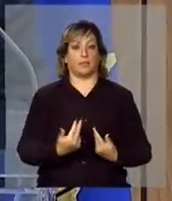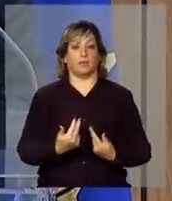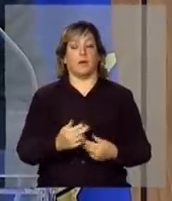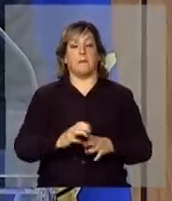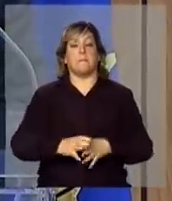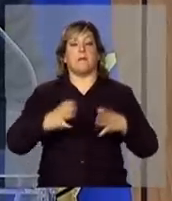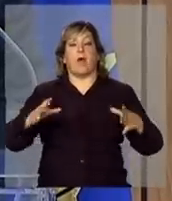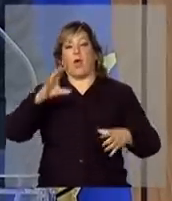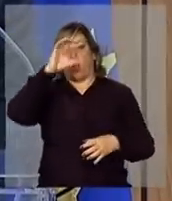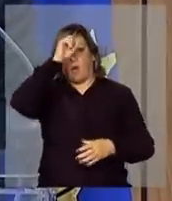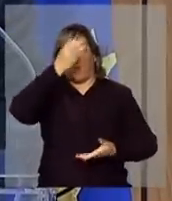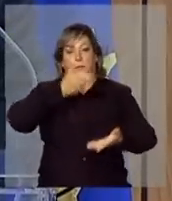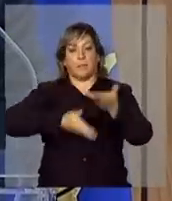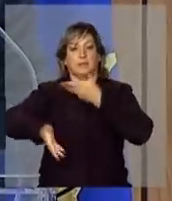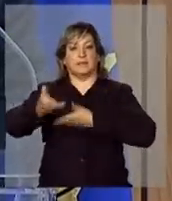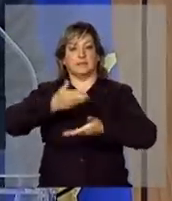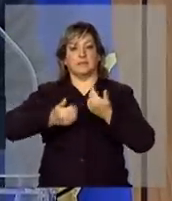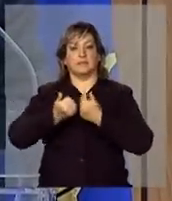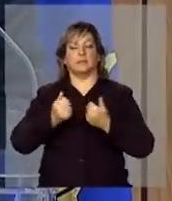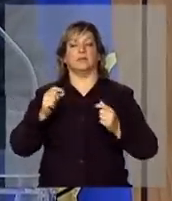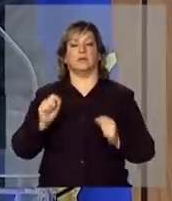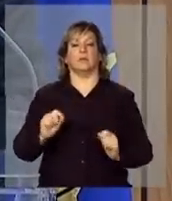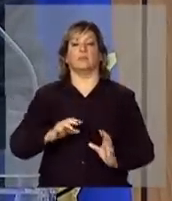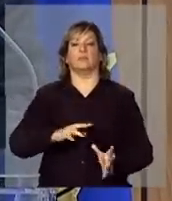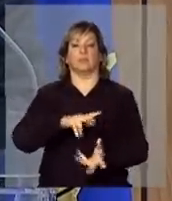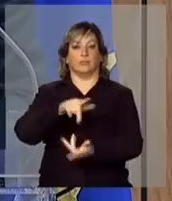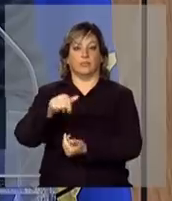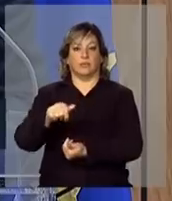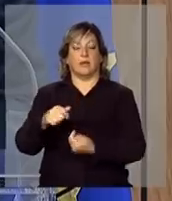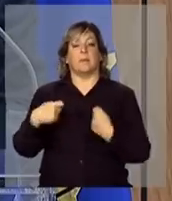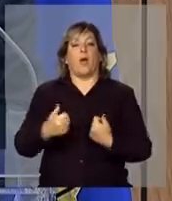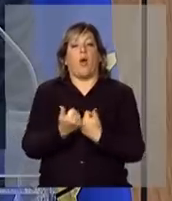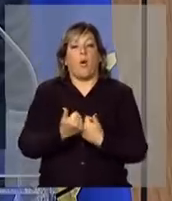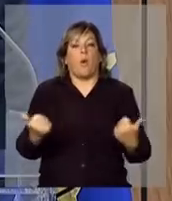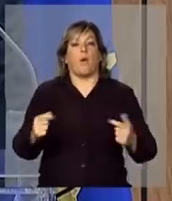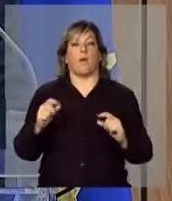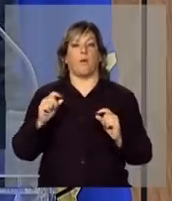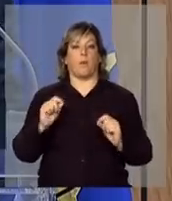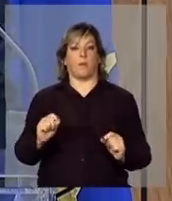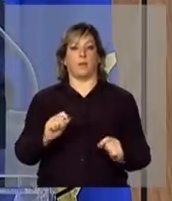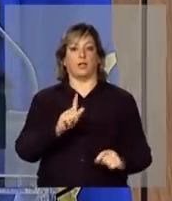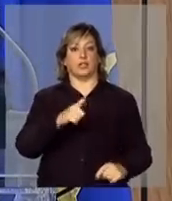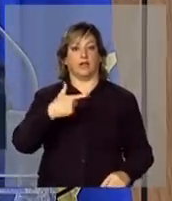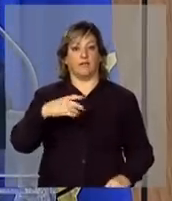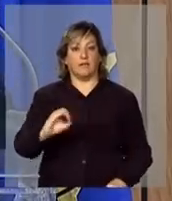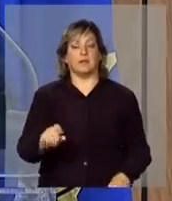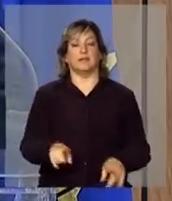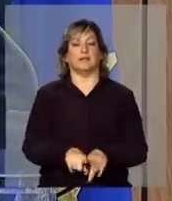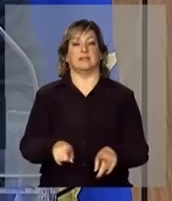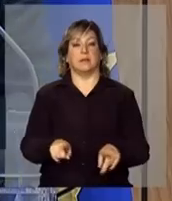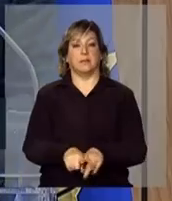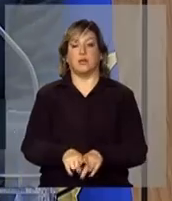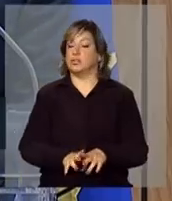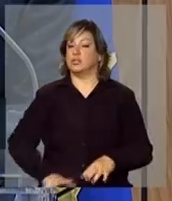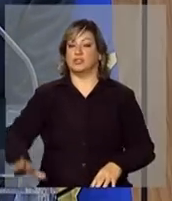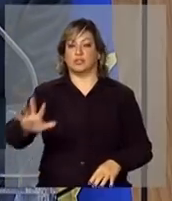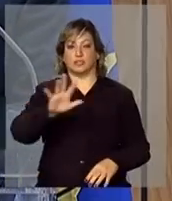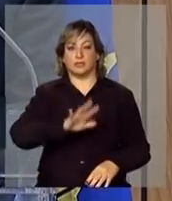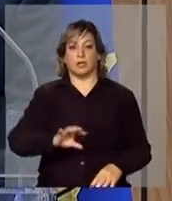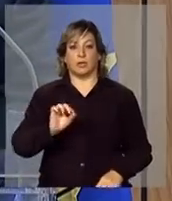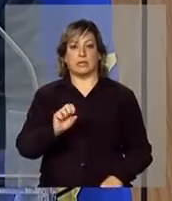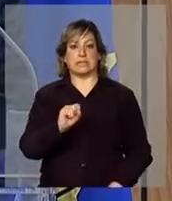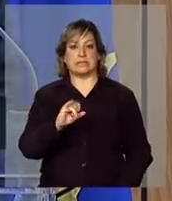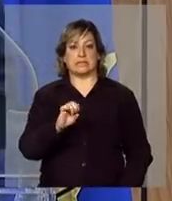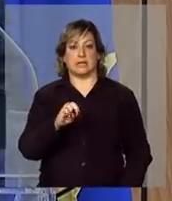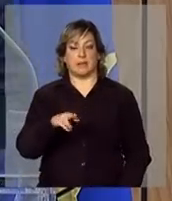cooperação internacional. Precisamos de uma cooperação no âmbito do G20 e, em geral, no sistema